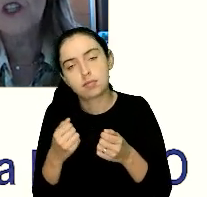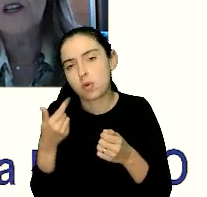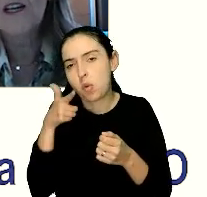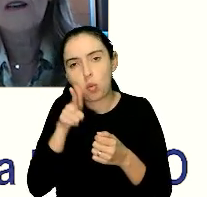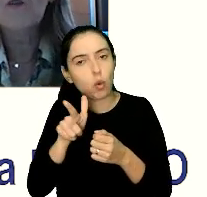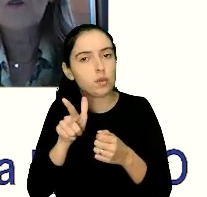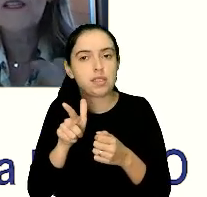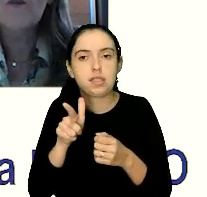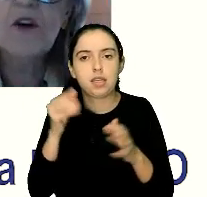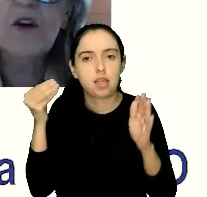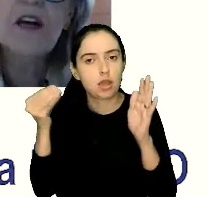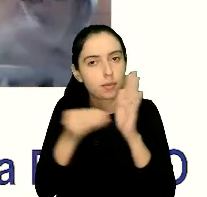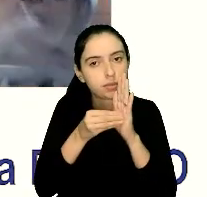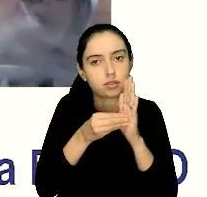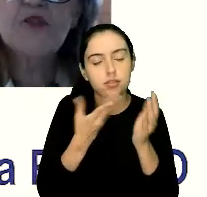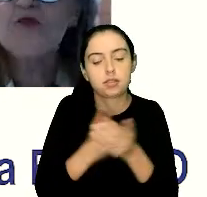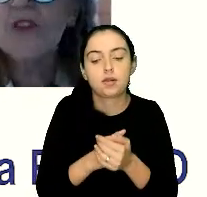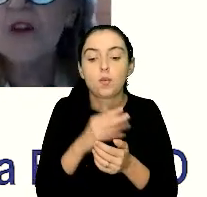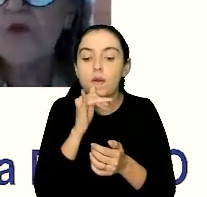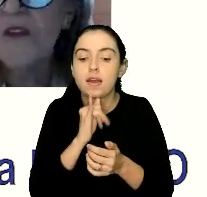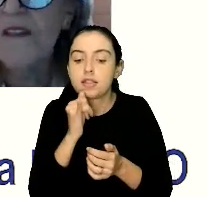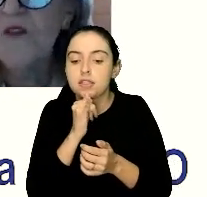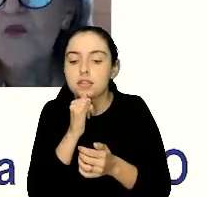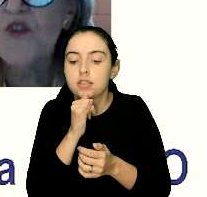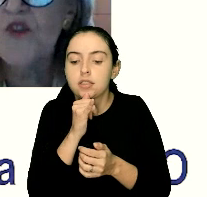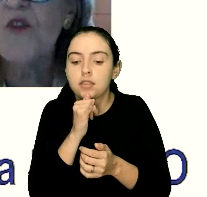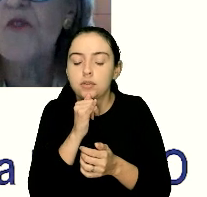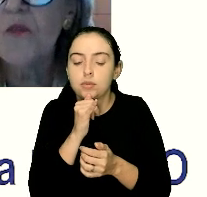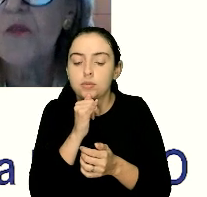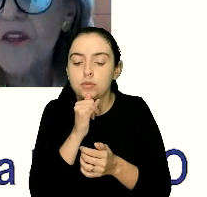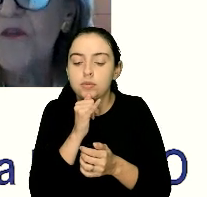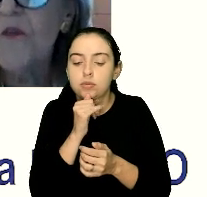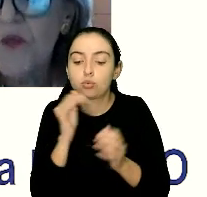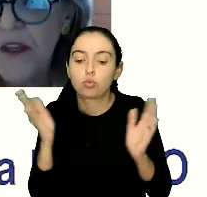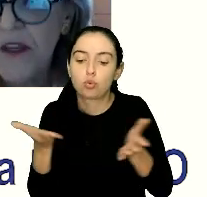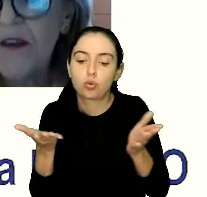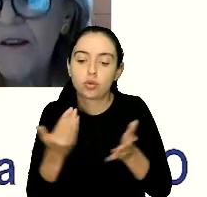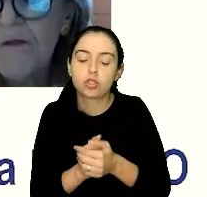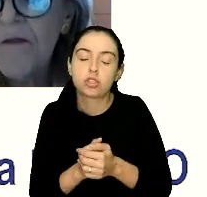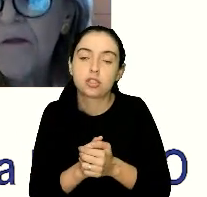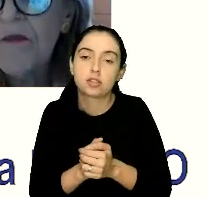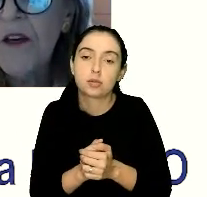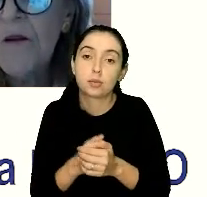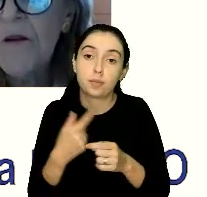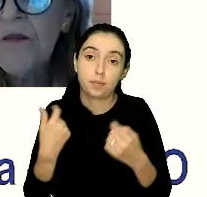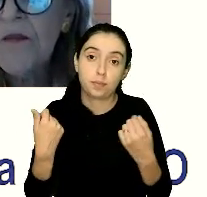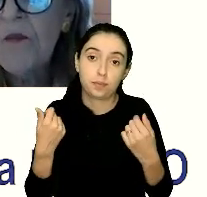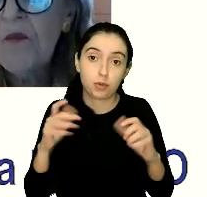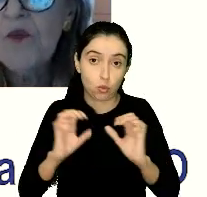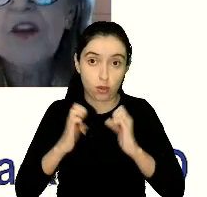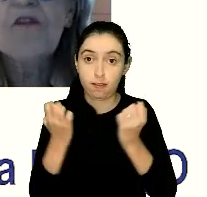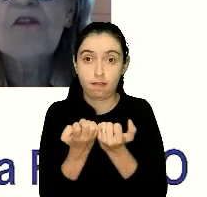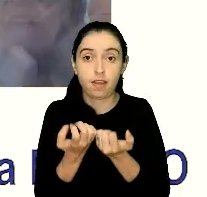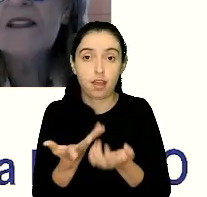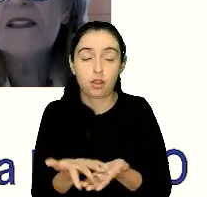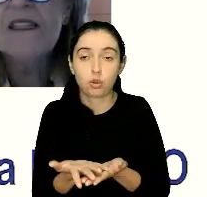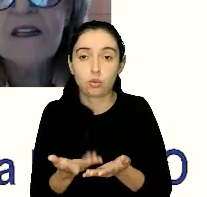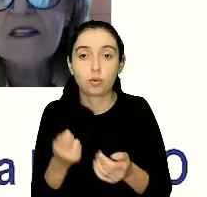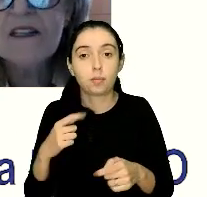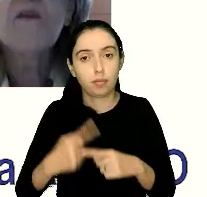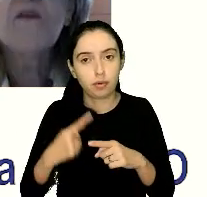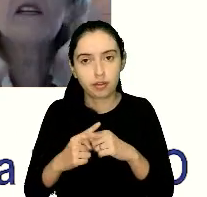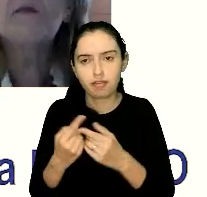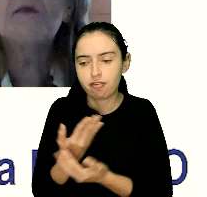conseguiríamos atingir. Por exemplo, a realização disso que está acontecendo hoje só foi possível por quê? Né? Porque